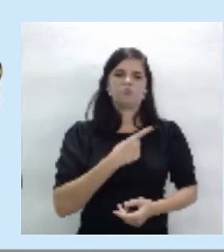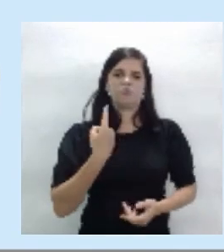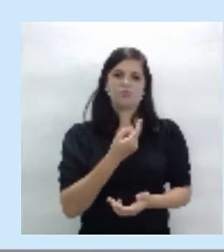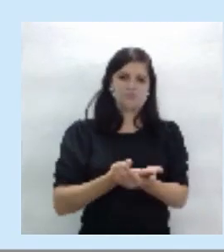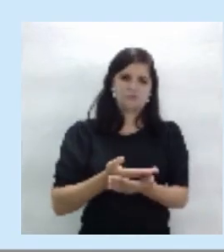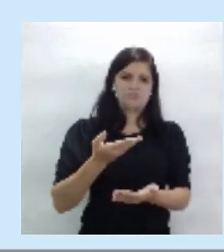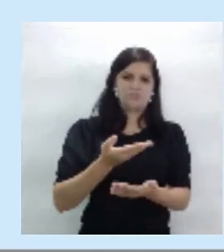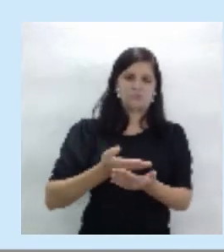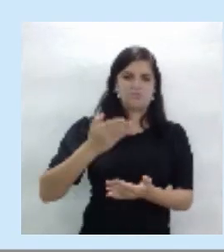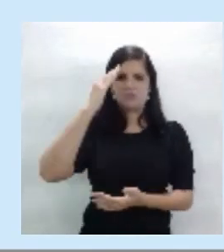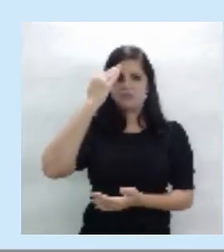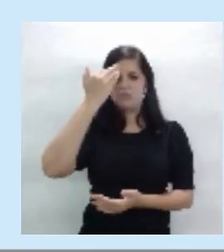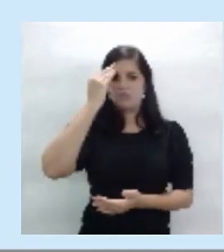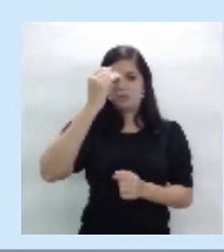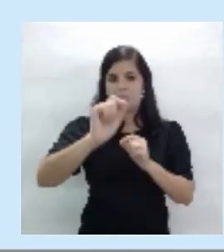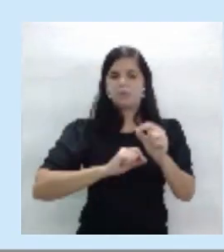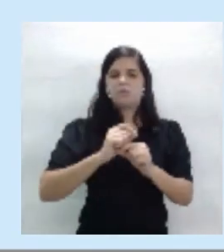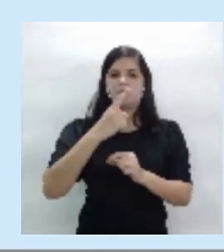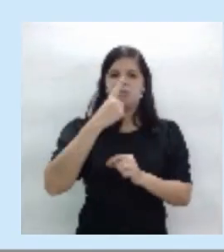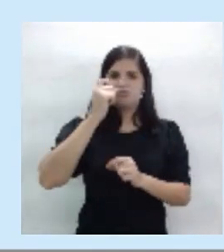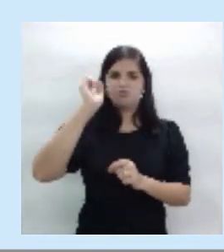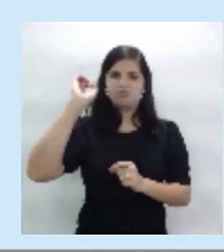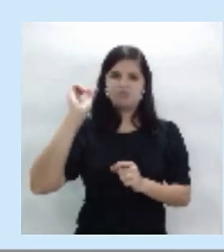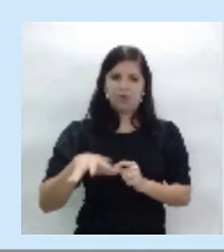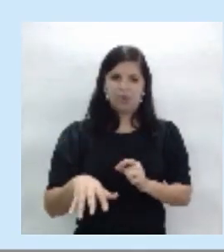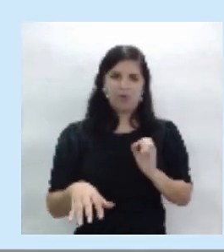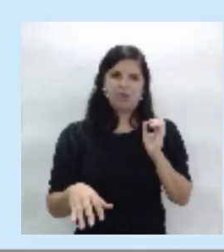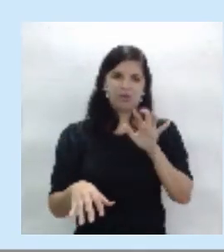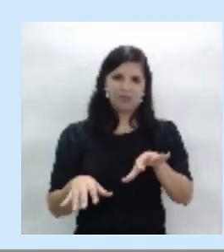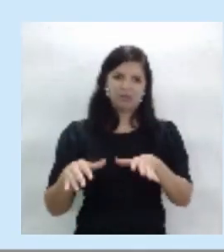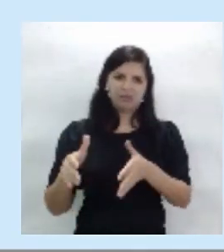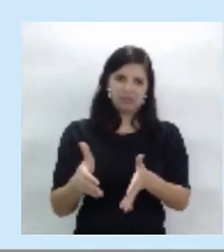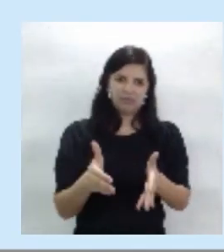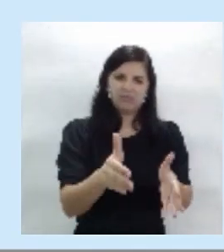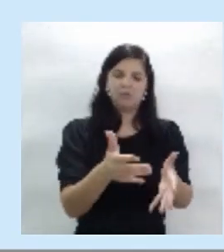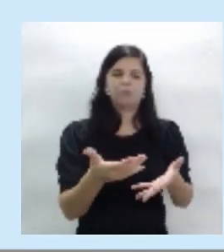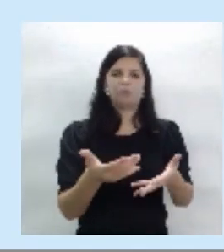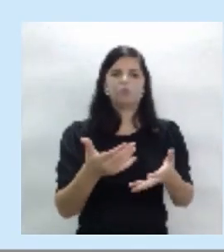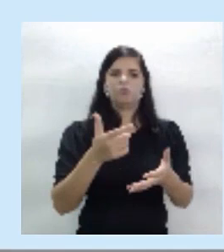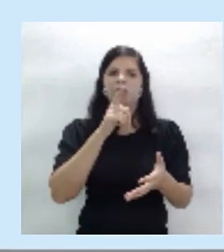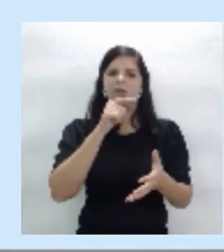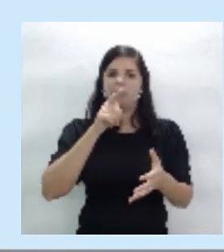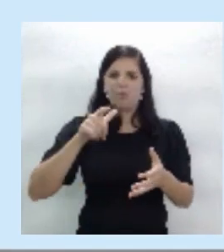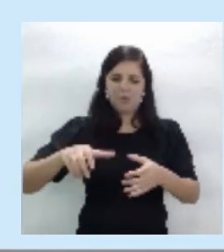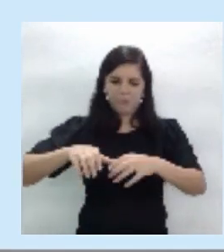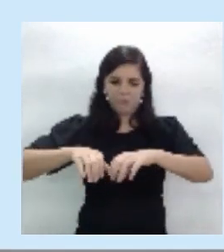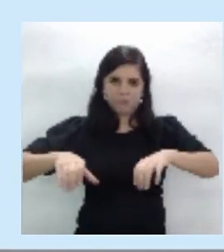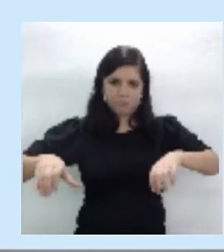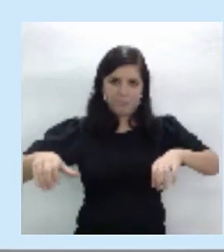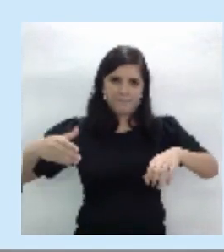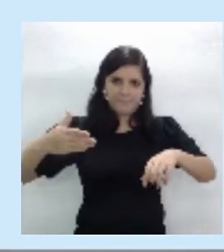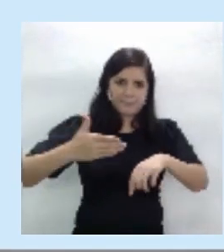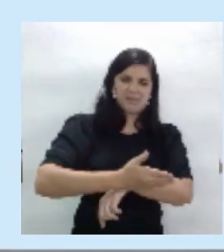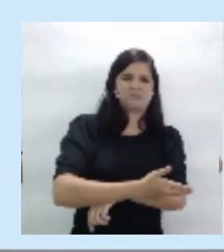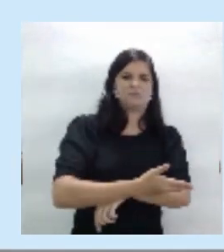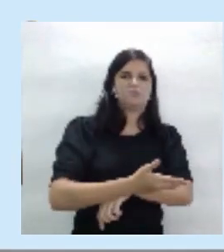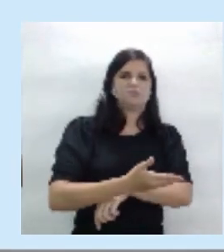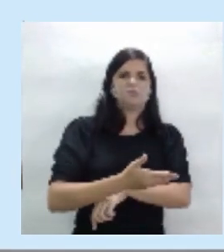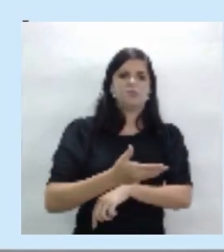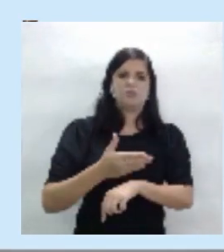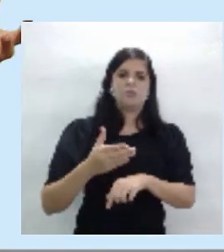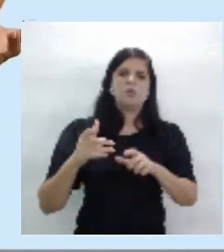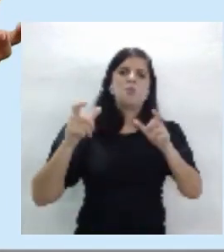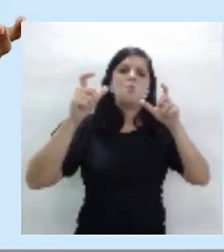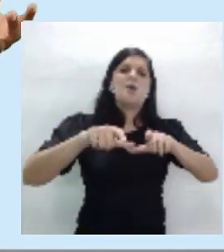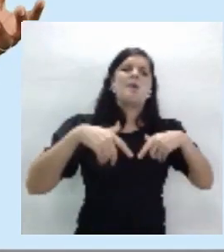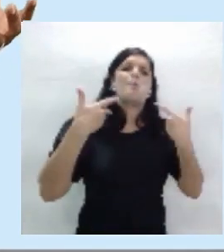quando a gente joga um tipo de lixo em um rio ou em um canal, uma canaleta, esse lixo vai para